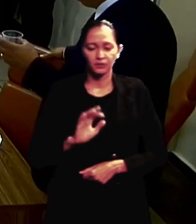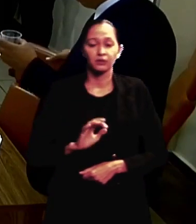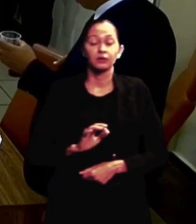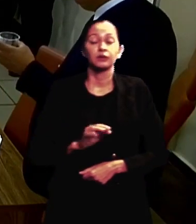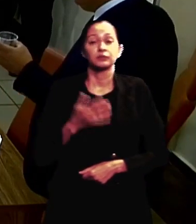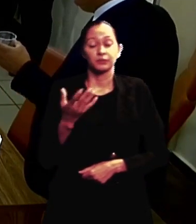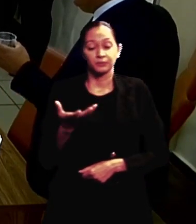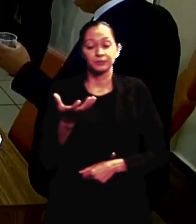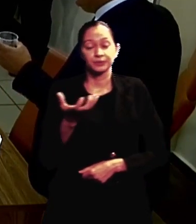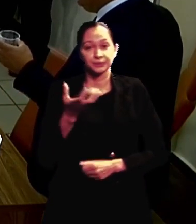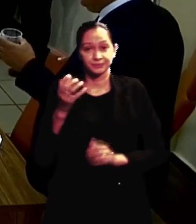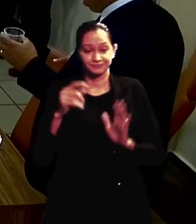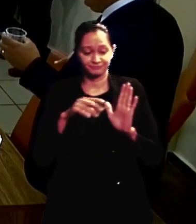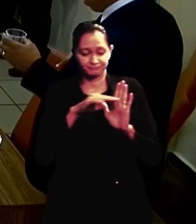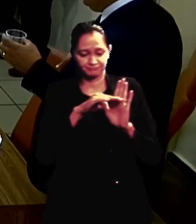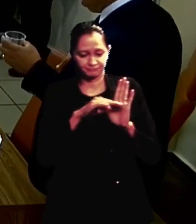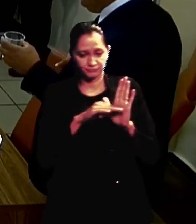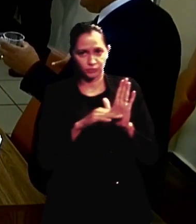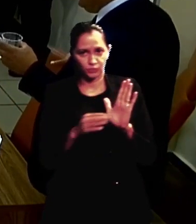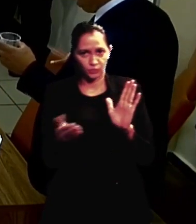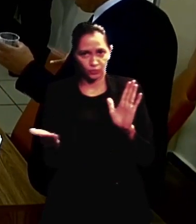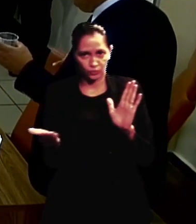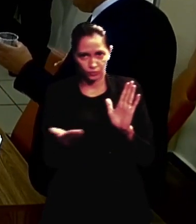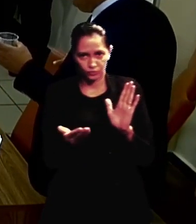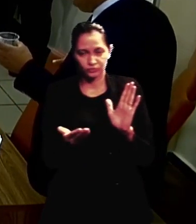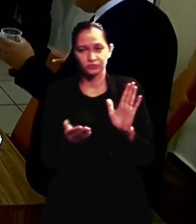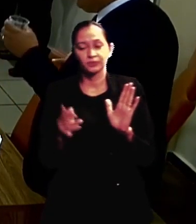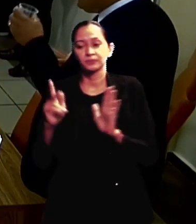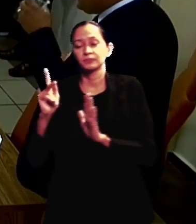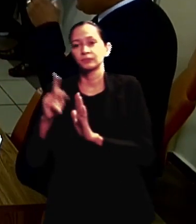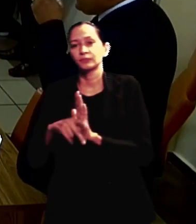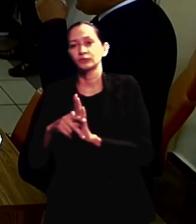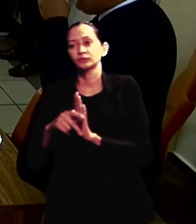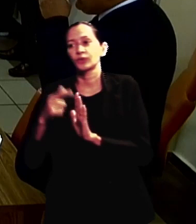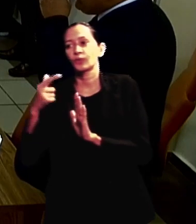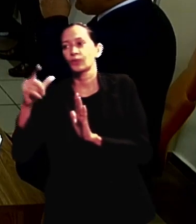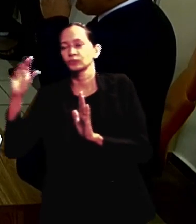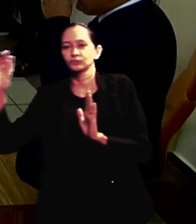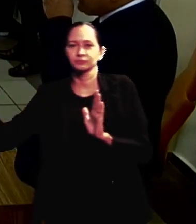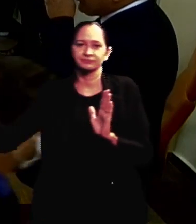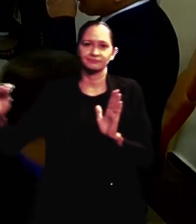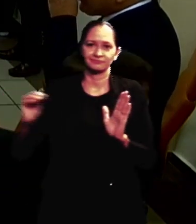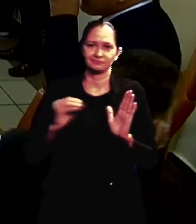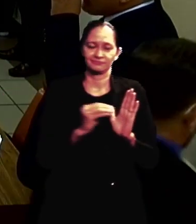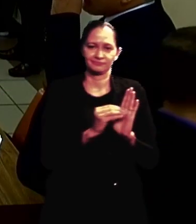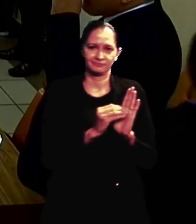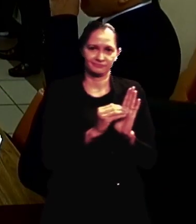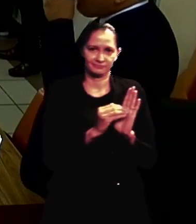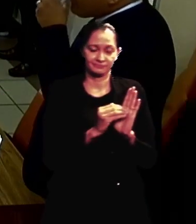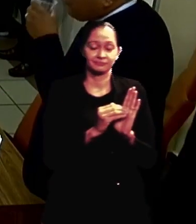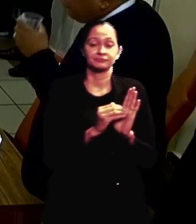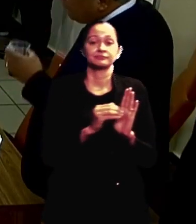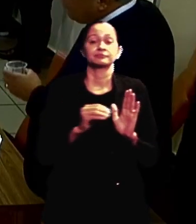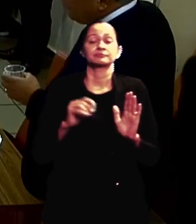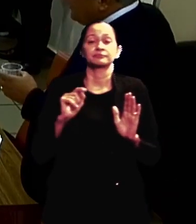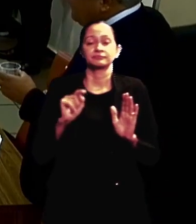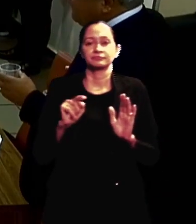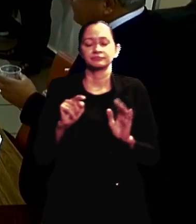de incluir na pauta de hoje um projeto da mesa diretora.